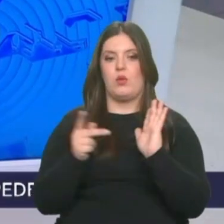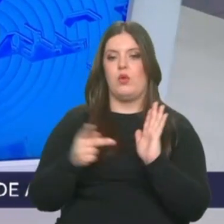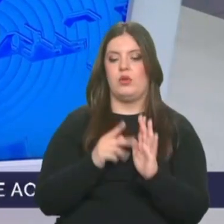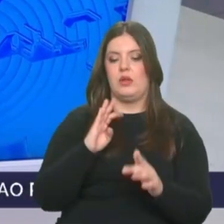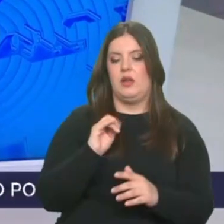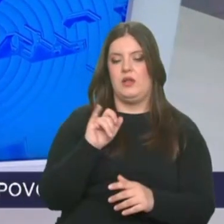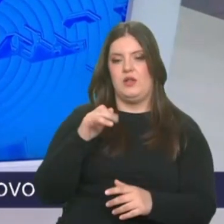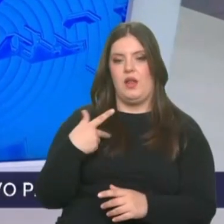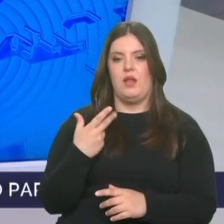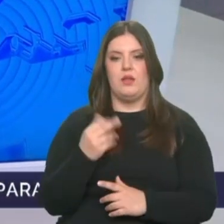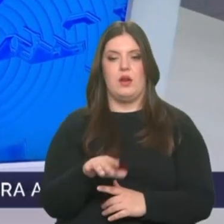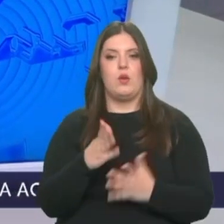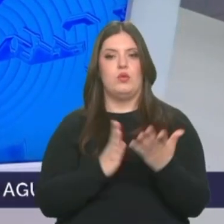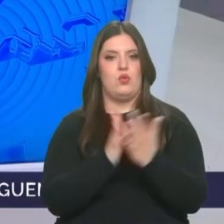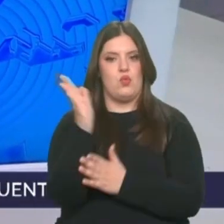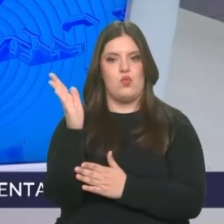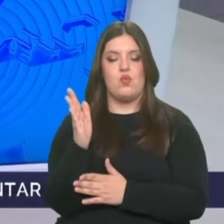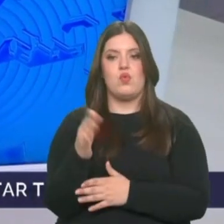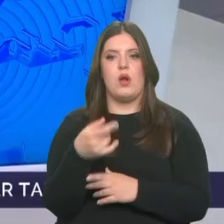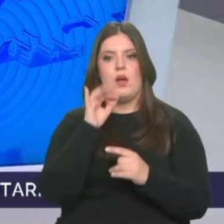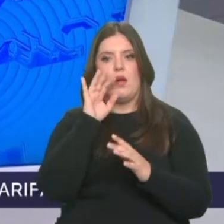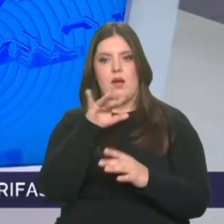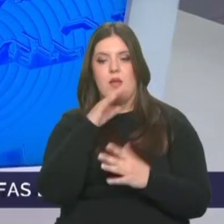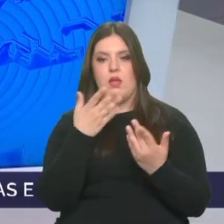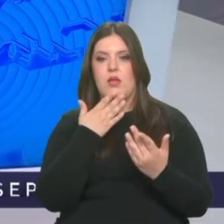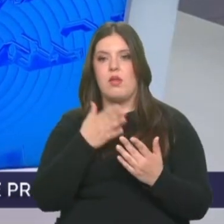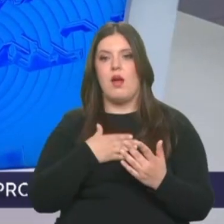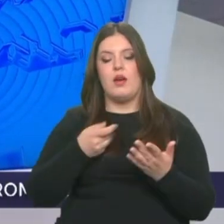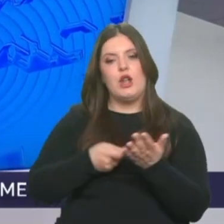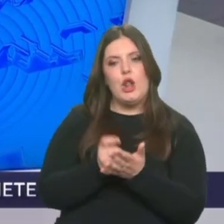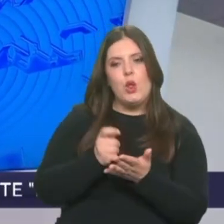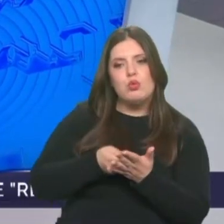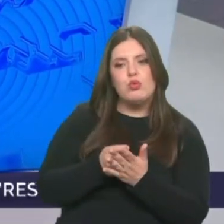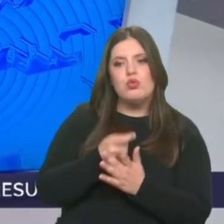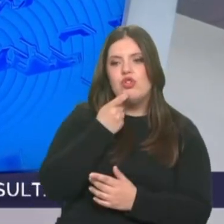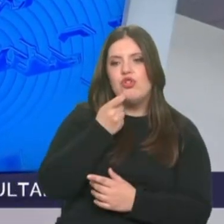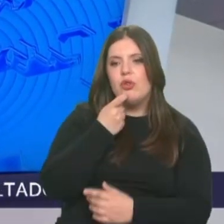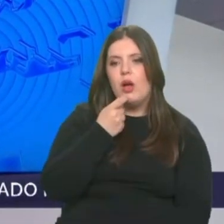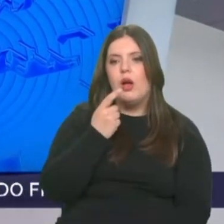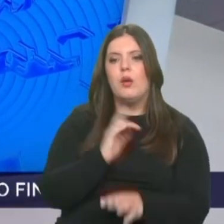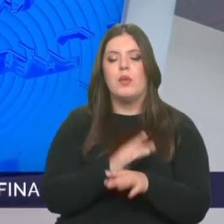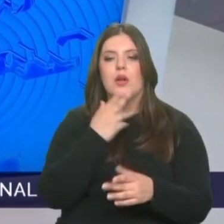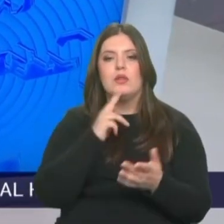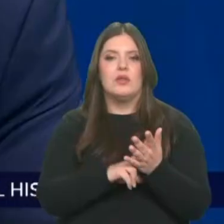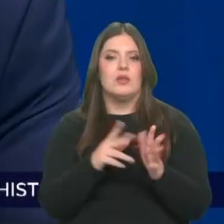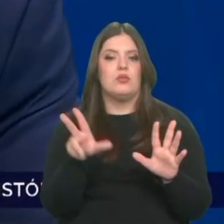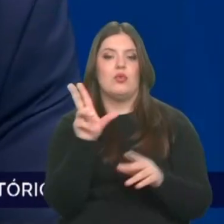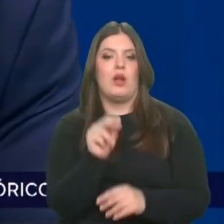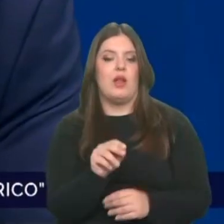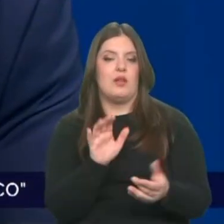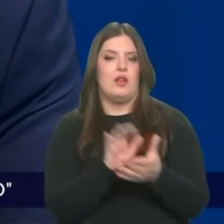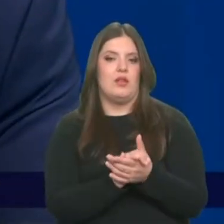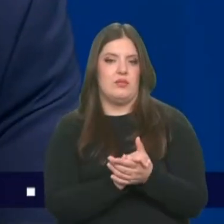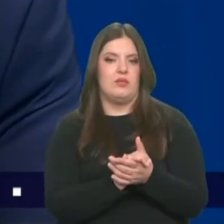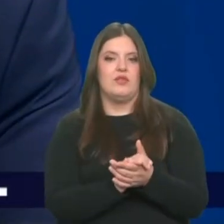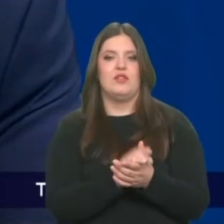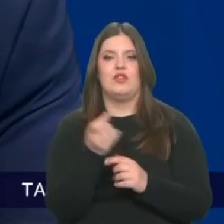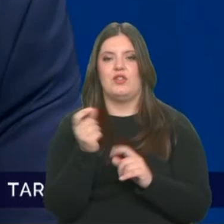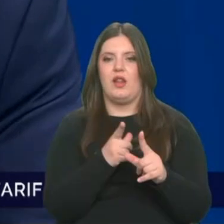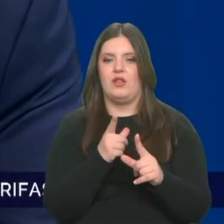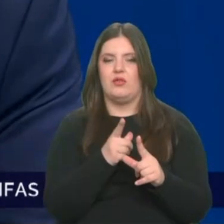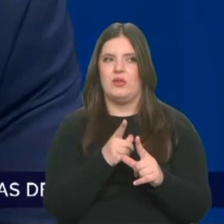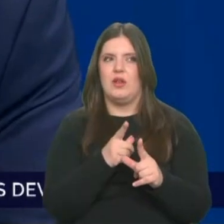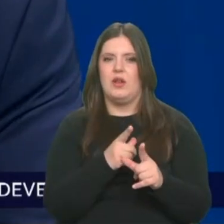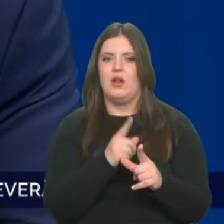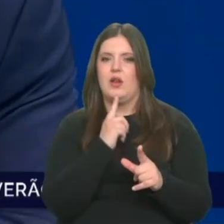Chandra continua a deslumbrar-nos. E a arqueologia por uma razão simples, porque nós vamos conhecer um casal de estrelas. Bom, não sei se podemos